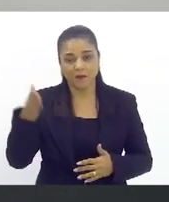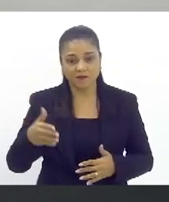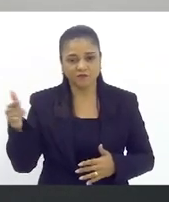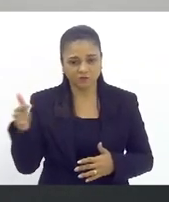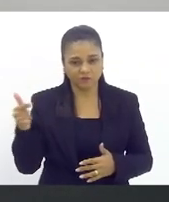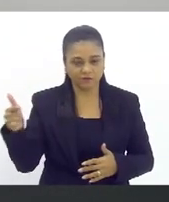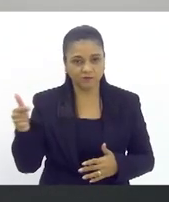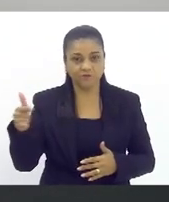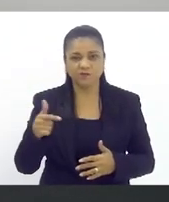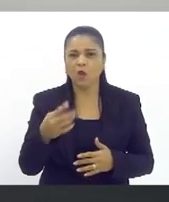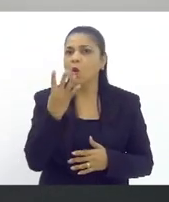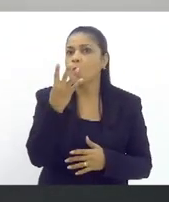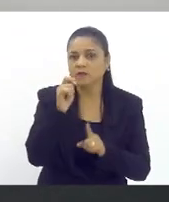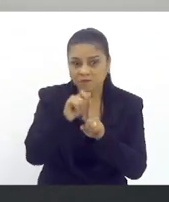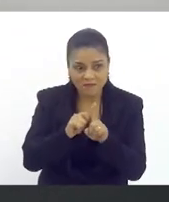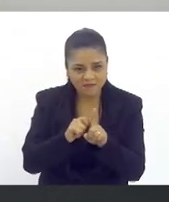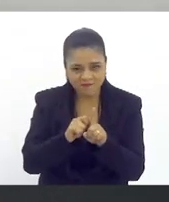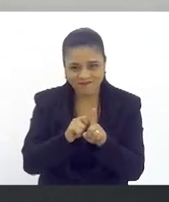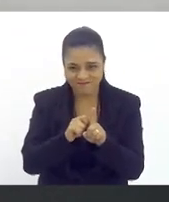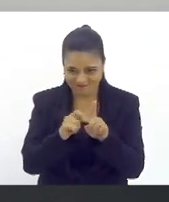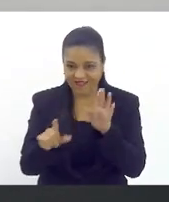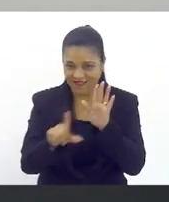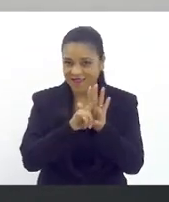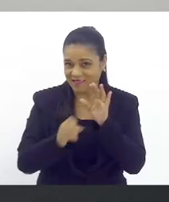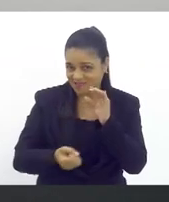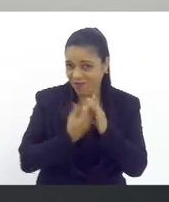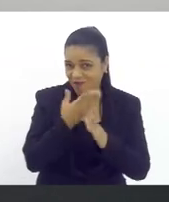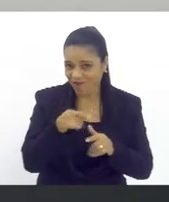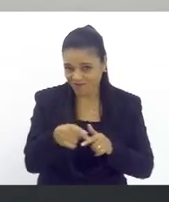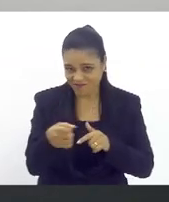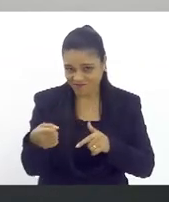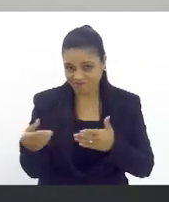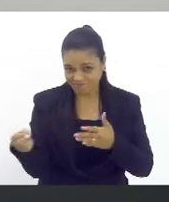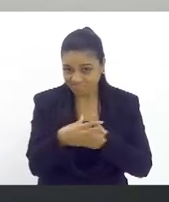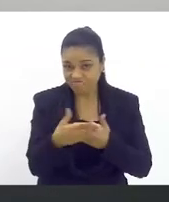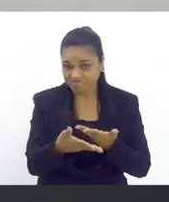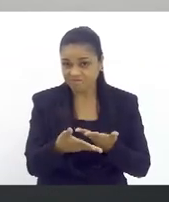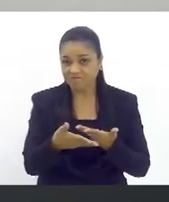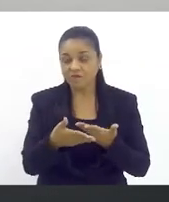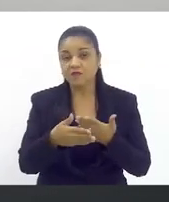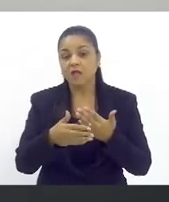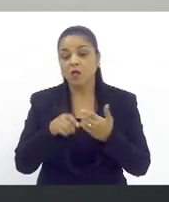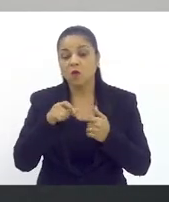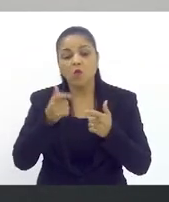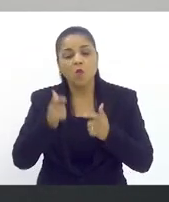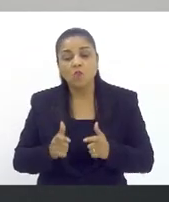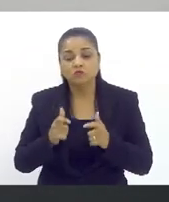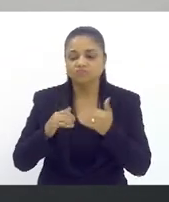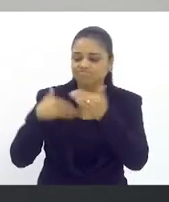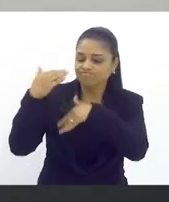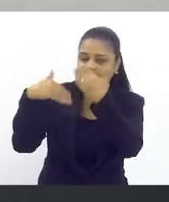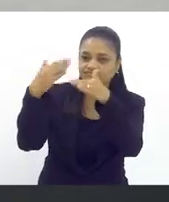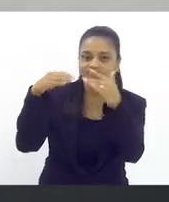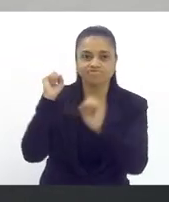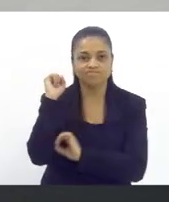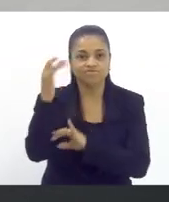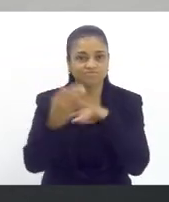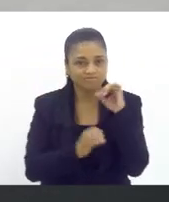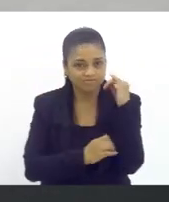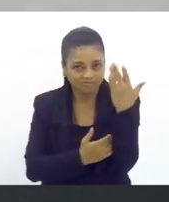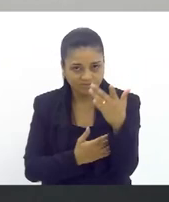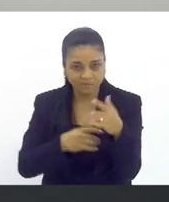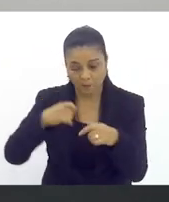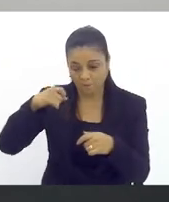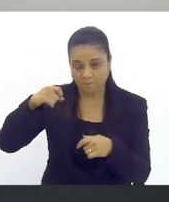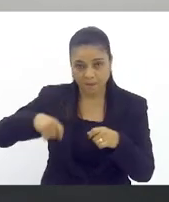quatro meses Então qual é a nossa esperança aonde tem desenvolvimento Florestal a gente está falando de plantio